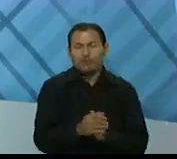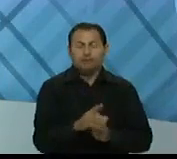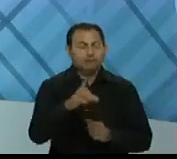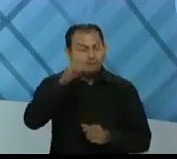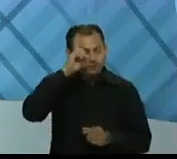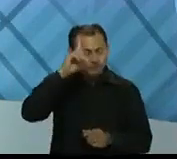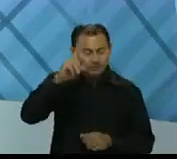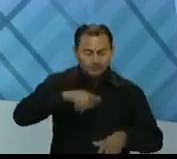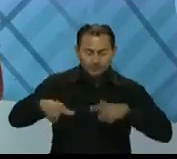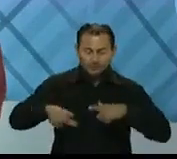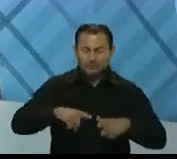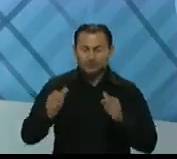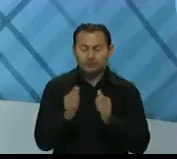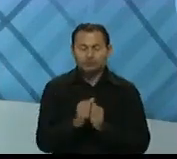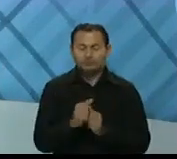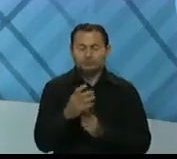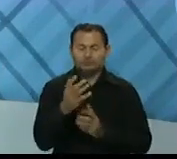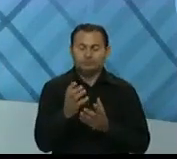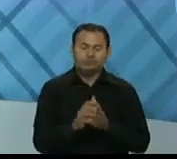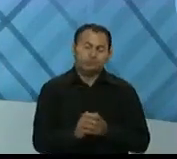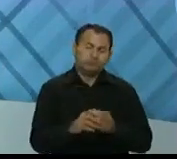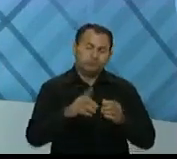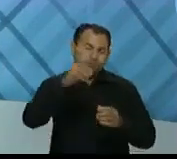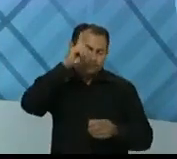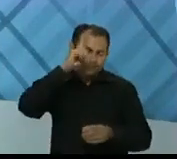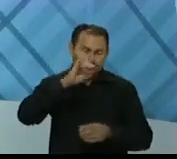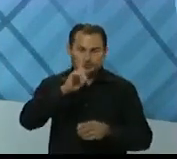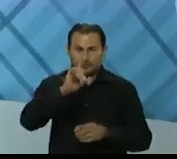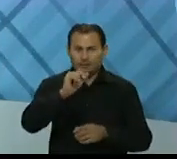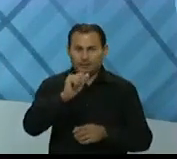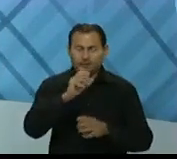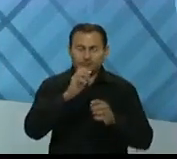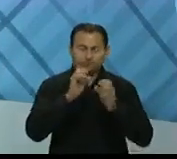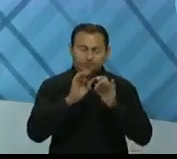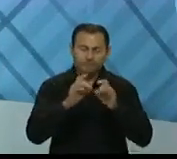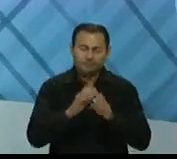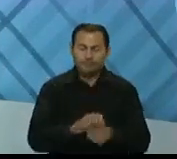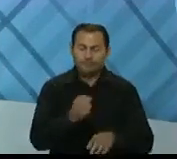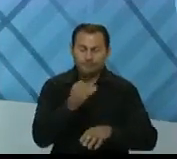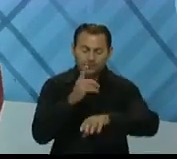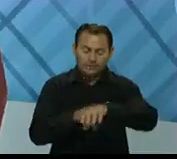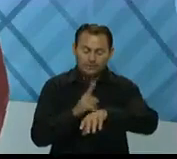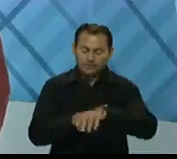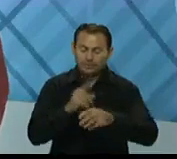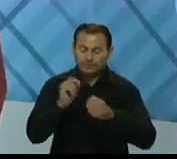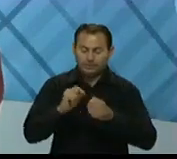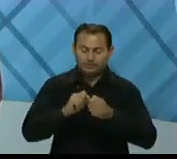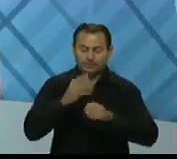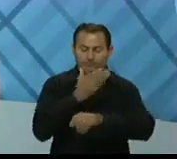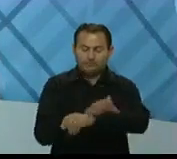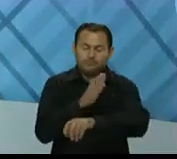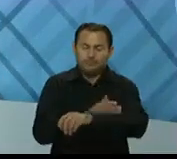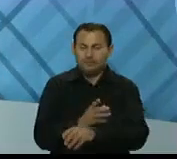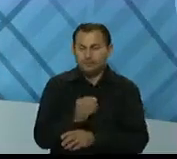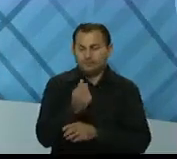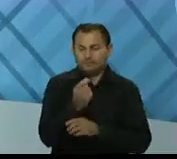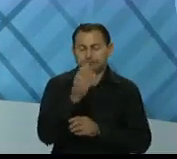dias para trabalhar uma data mais específica de quanto tempo deve ser feita essa aplicação para o